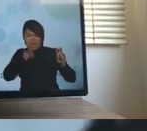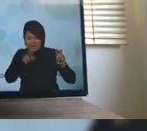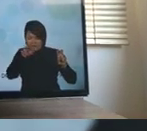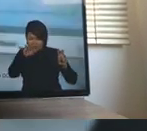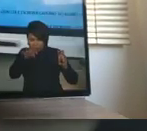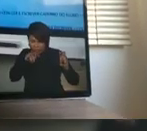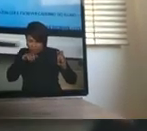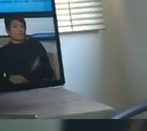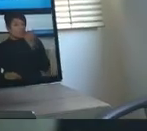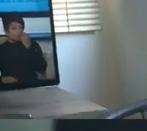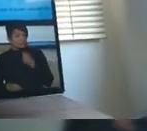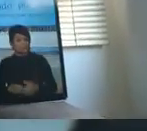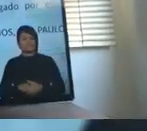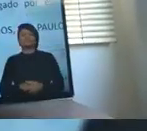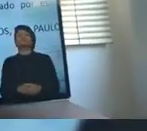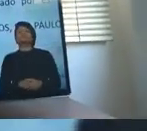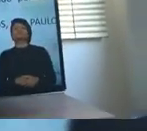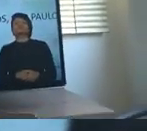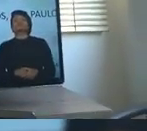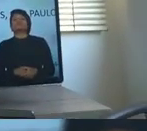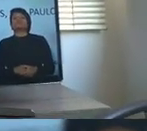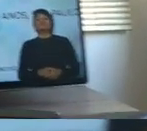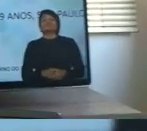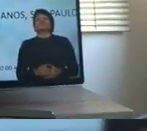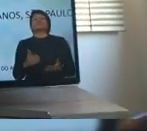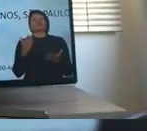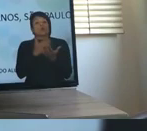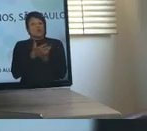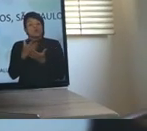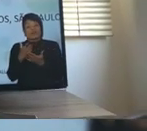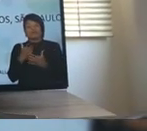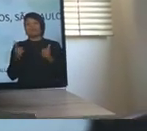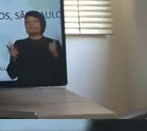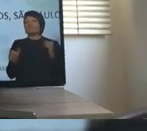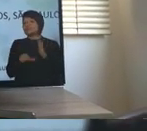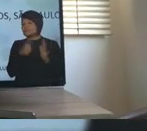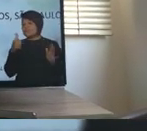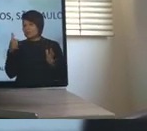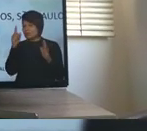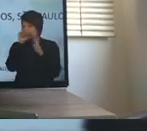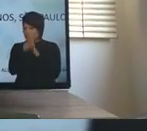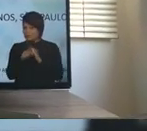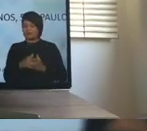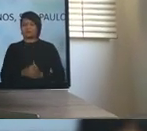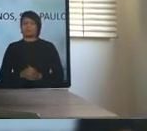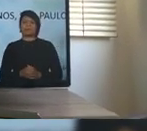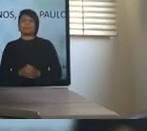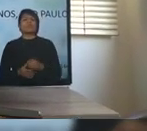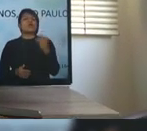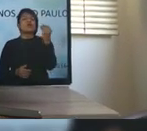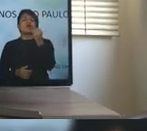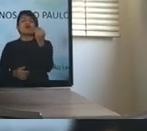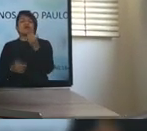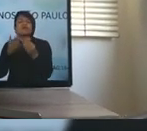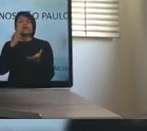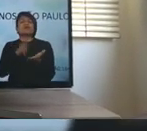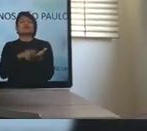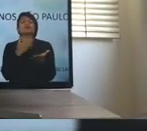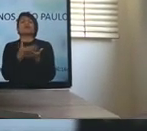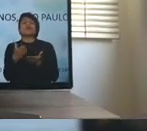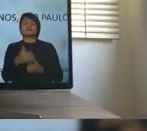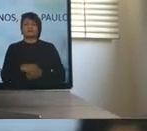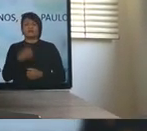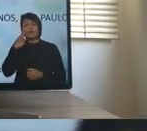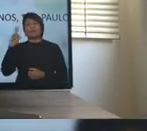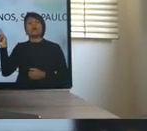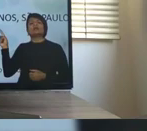termina? Então, vamos começar pela primeira questão lá. Como a carta começa?